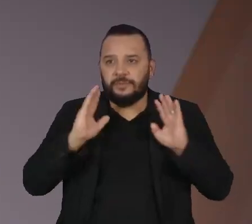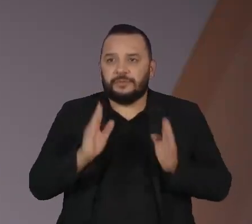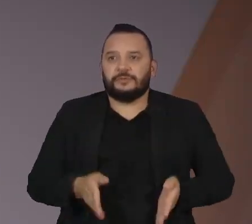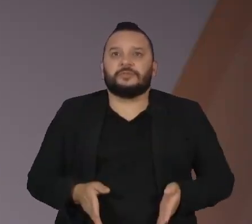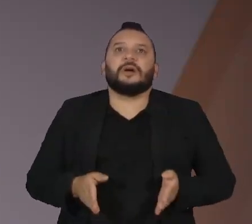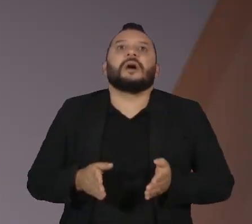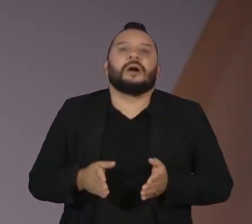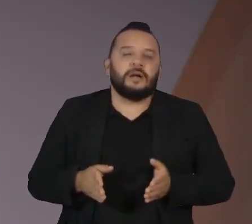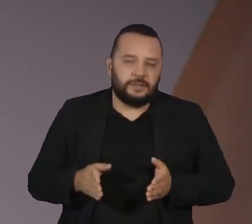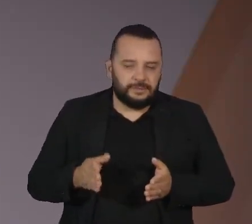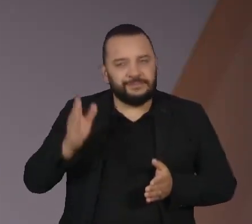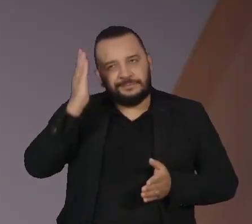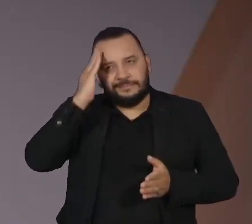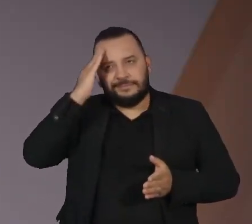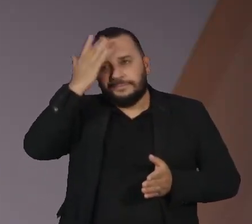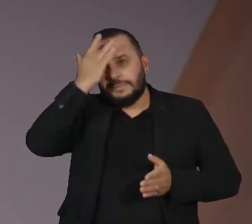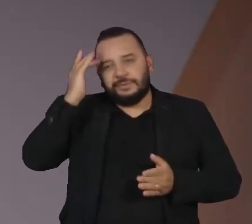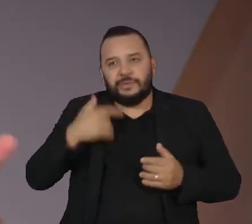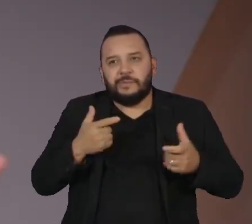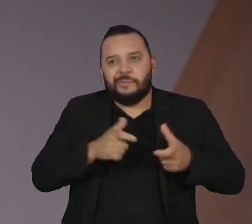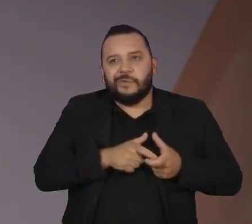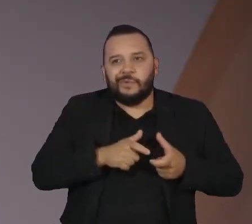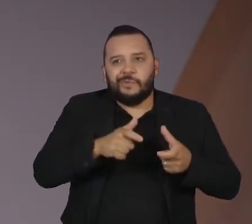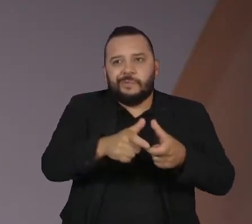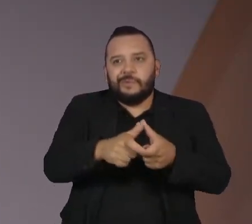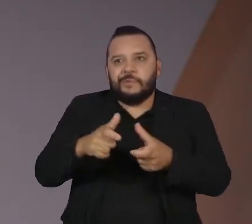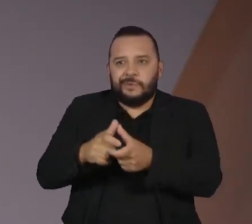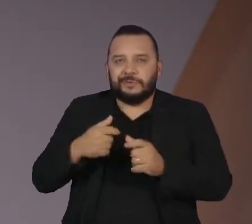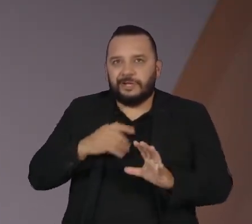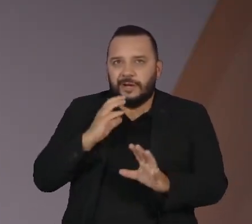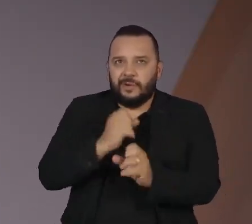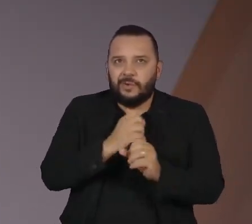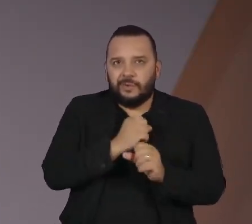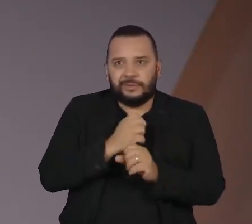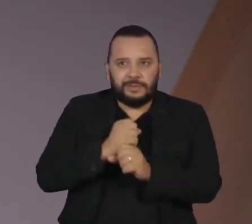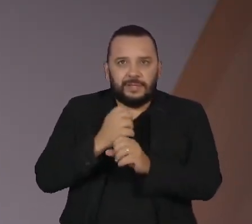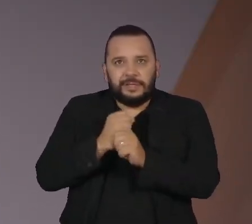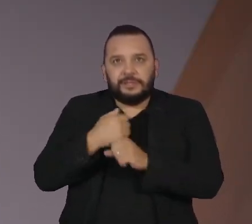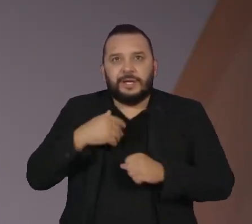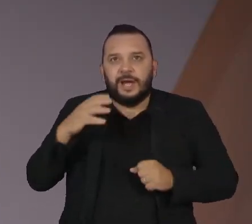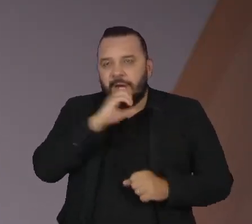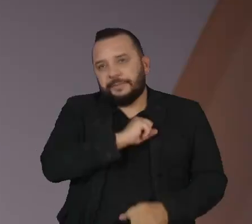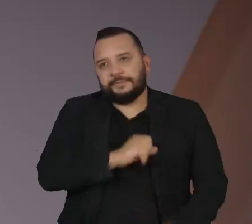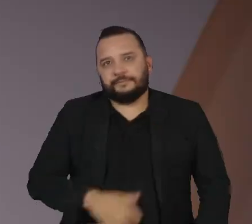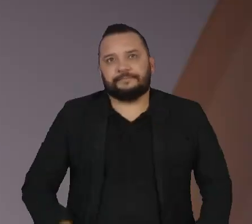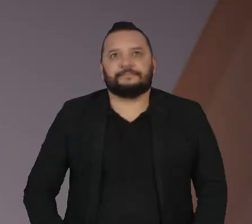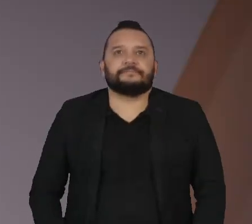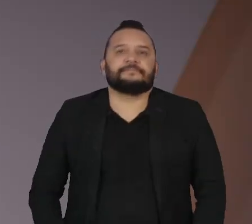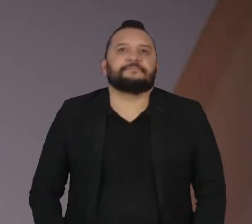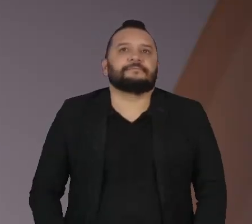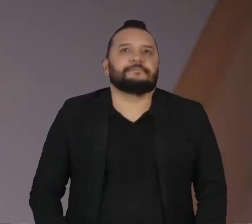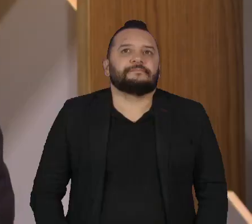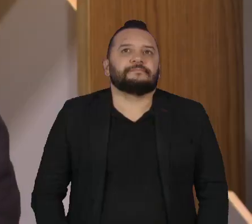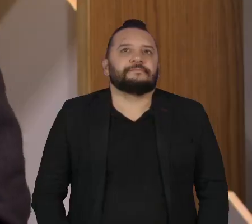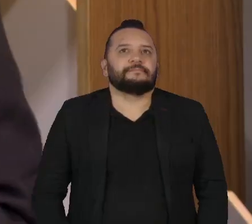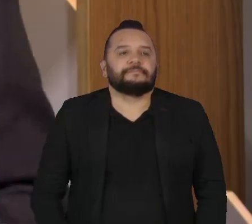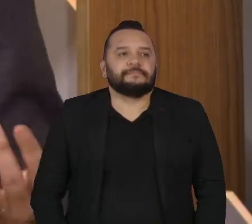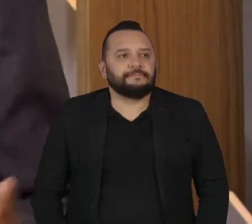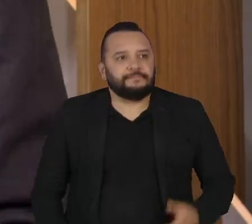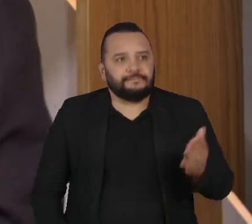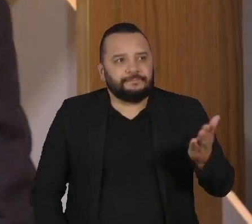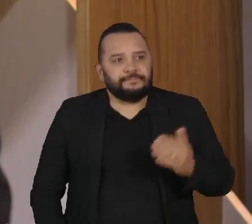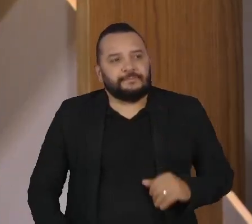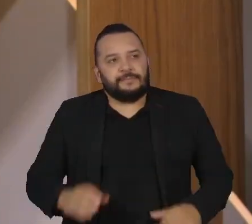número muito menor de eleitores e tal, mas fizeram uma apuração muito mais rápida. Cláudio,